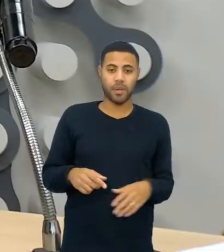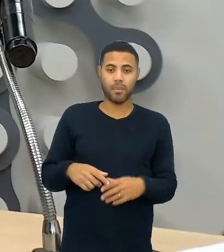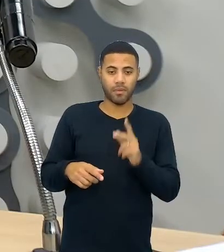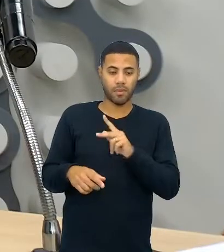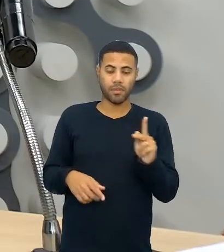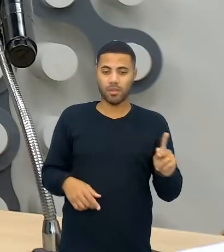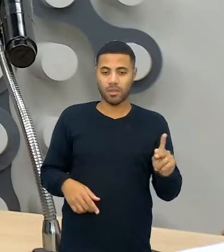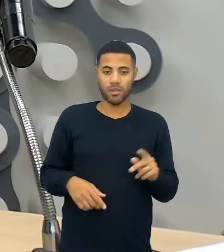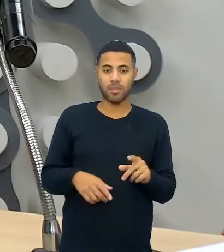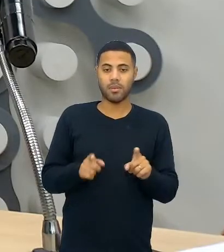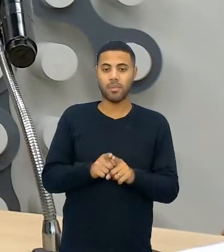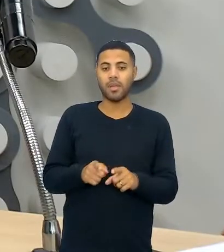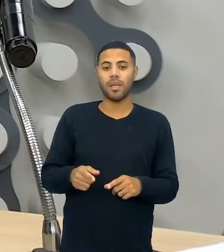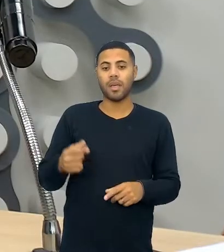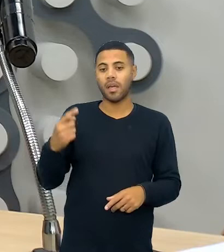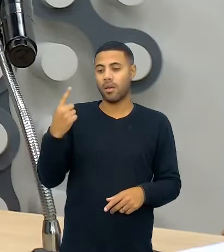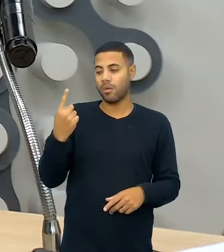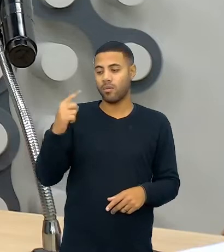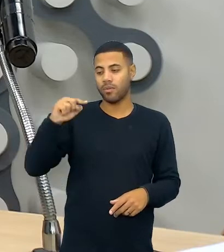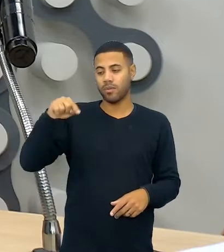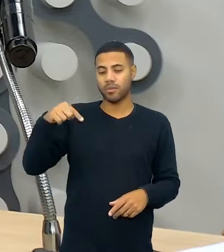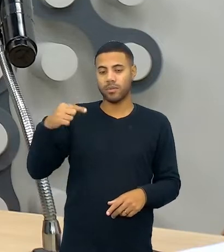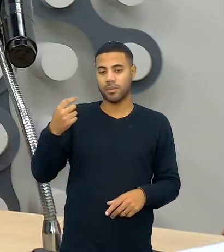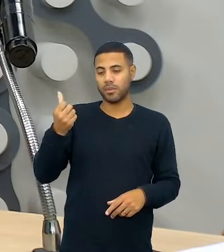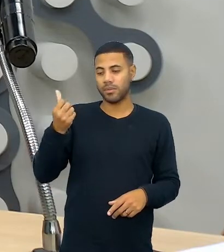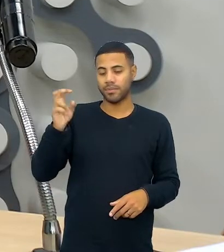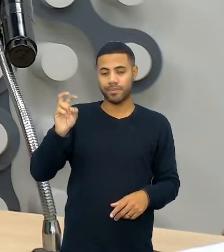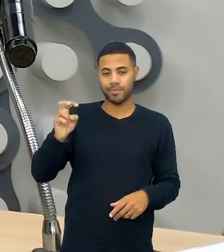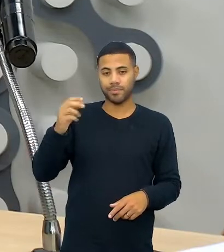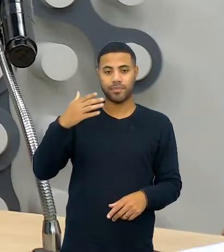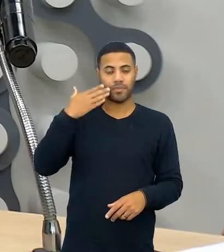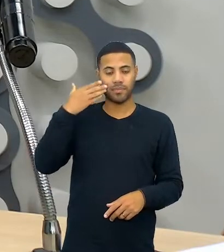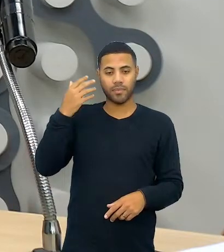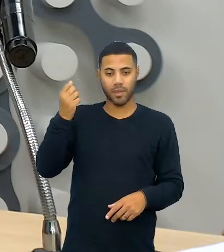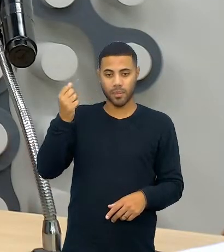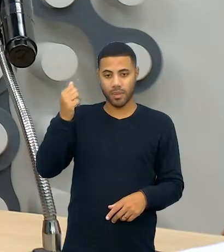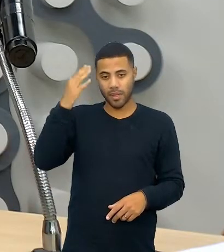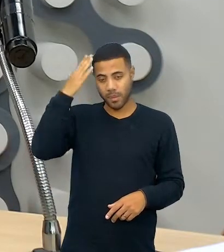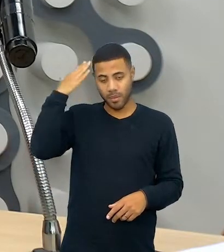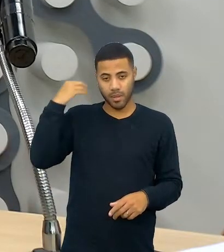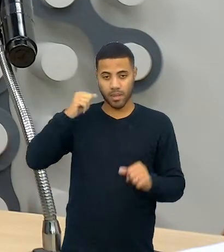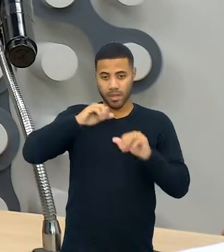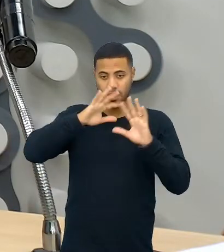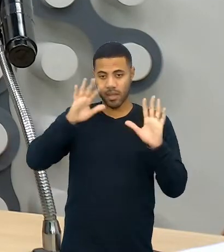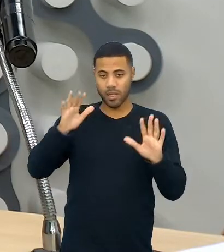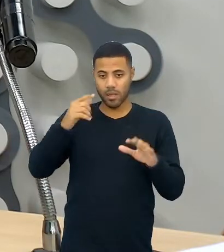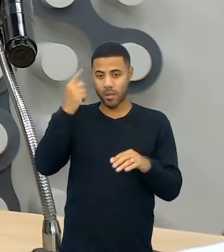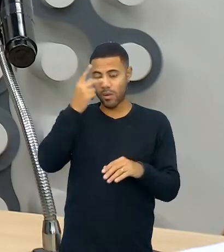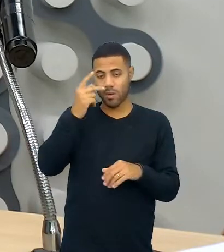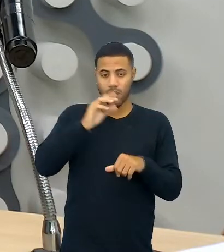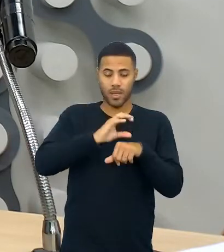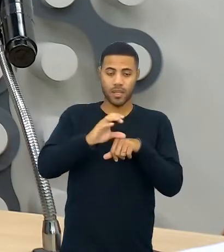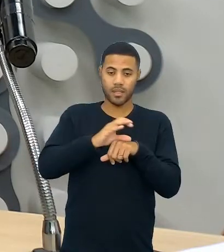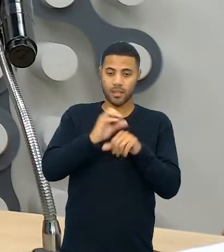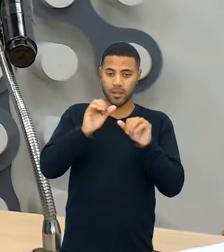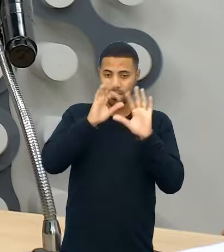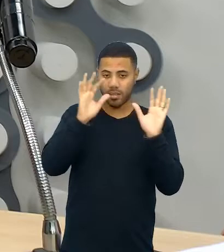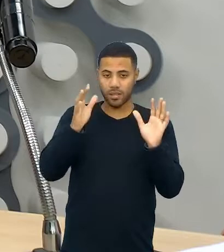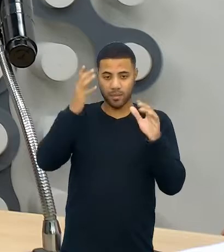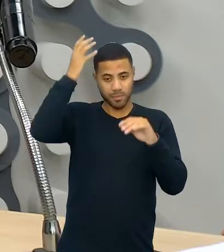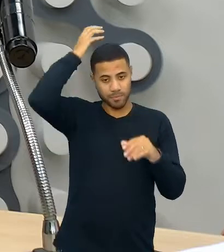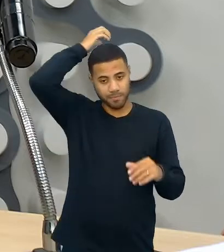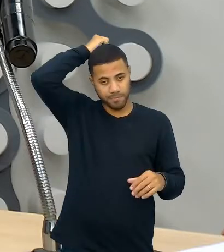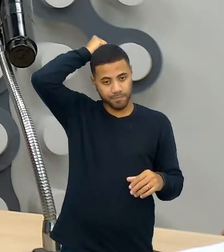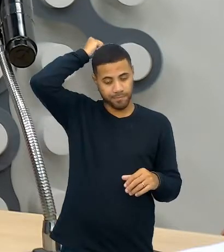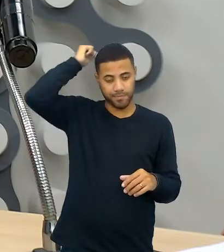mediana, 1,65 m, meu cabelo é claro, minha pele é branca, meus olhos são castanho claro e eu tô com o cabelo